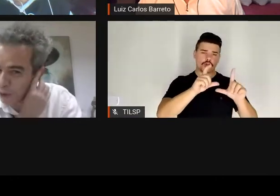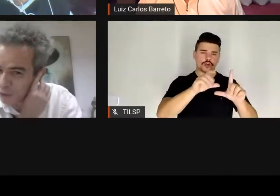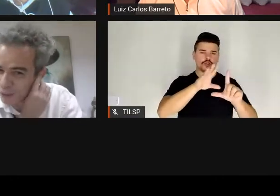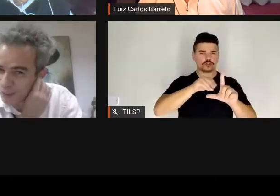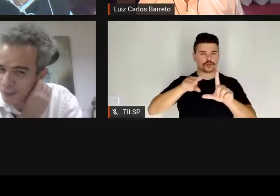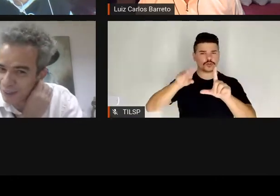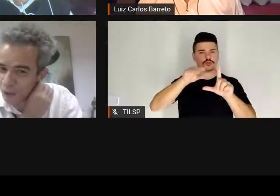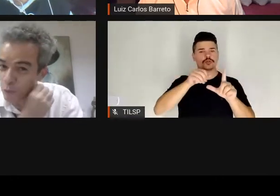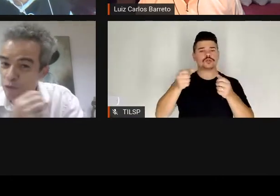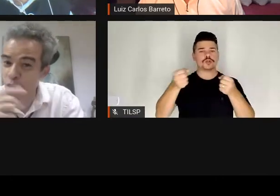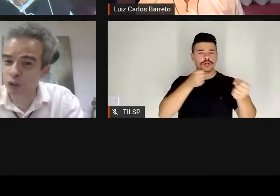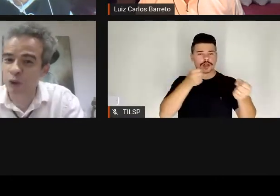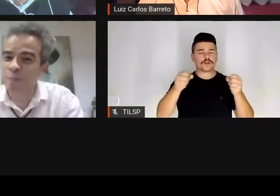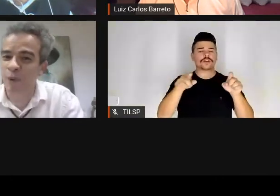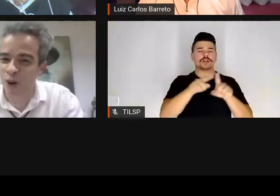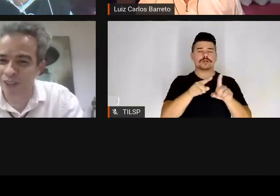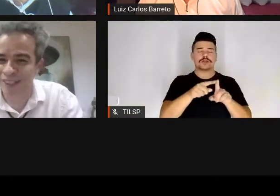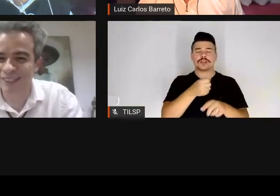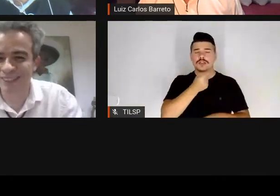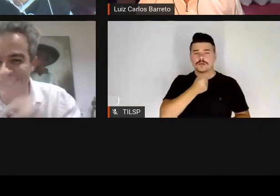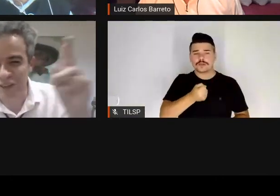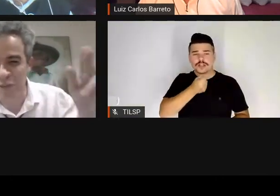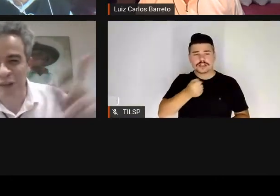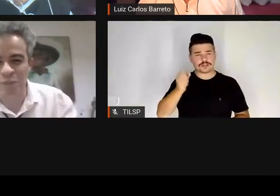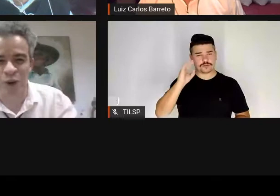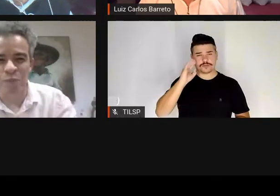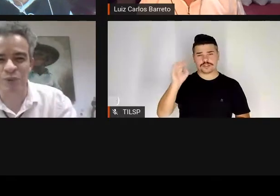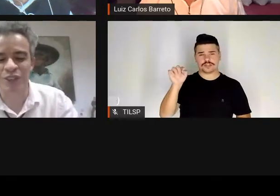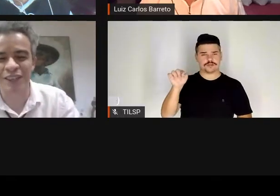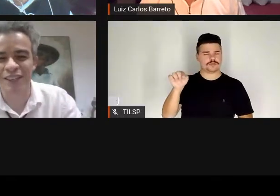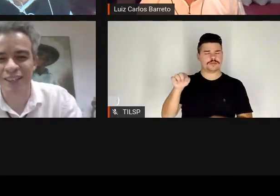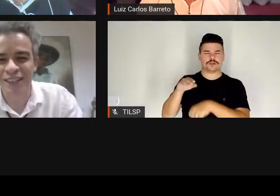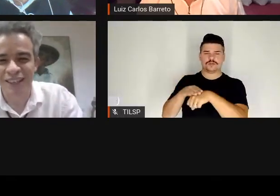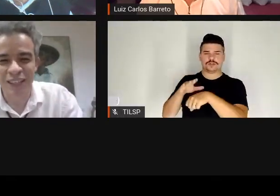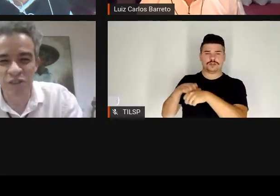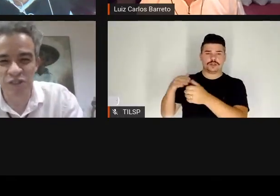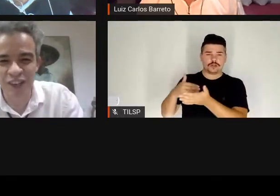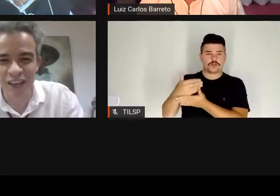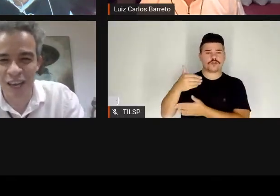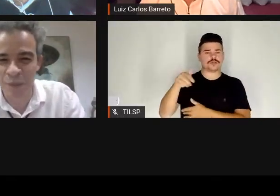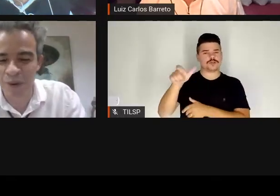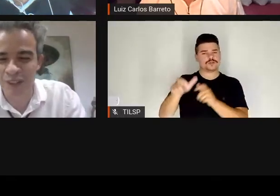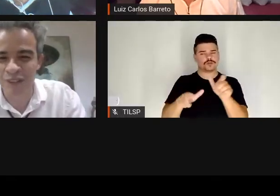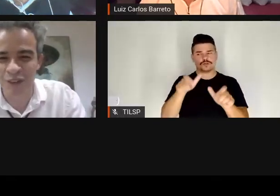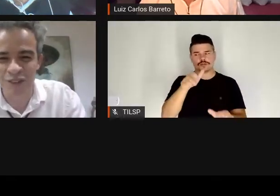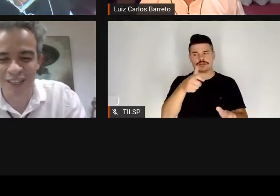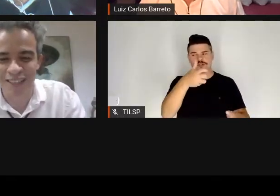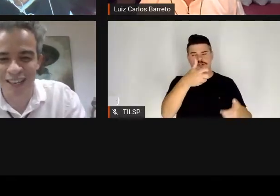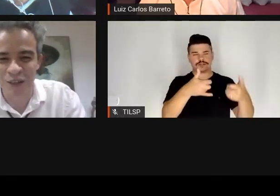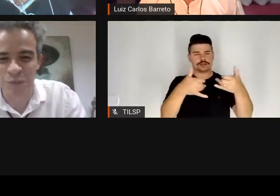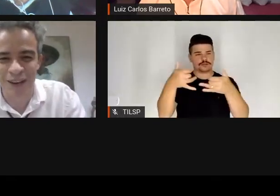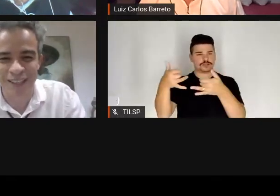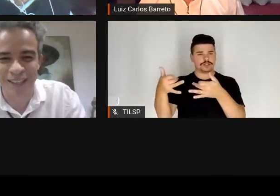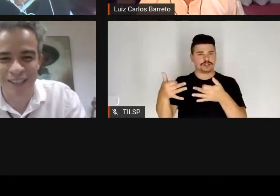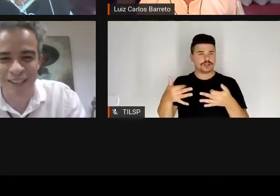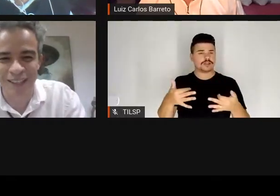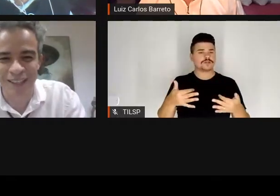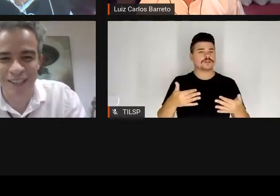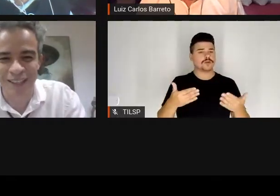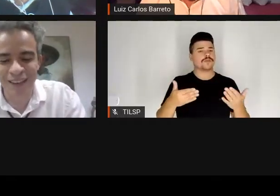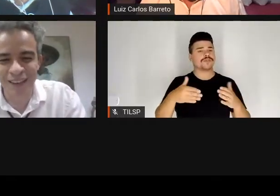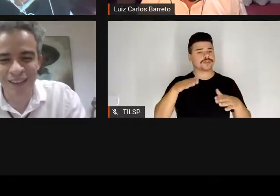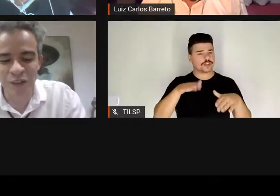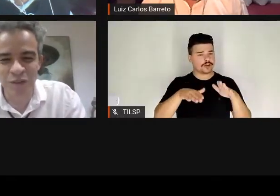ou melhor, do fotorreporter, né? Como ele próprio se define a época. Então, talvez aí o